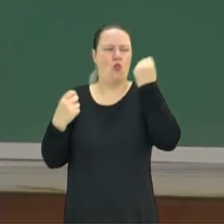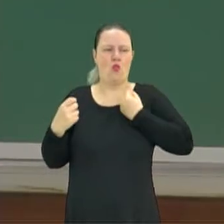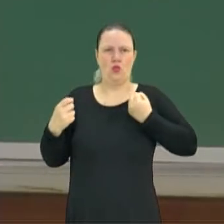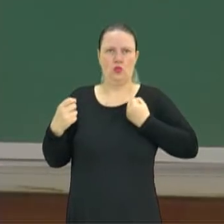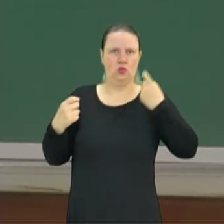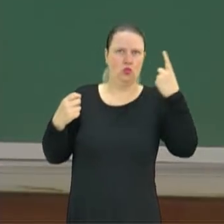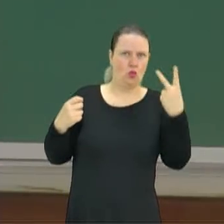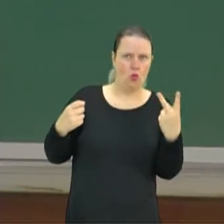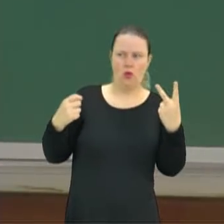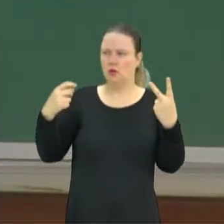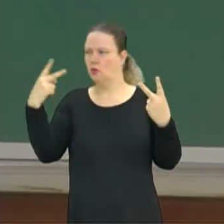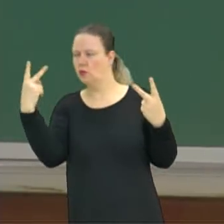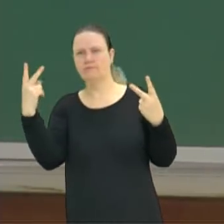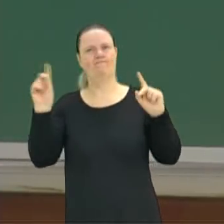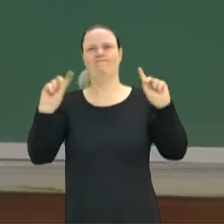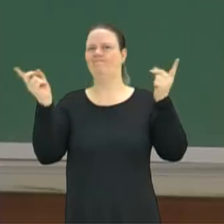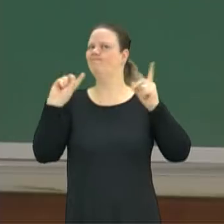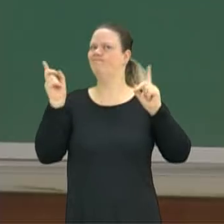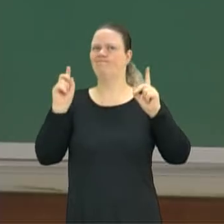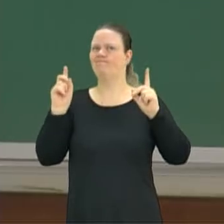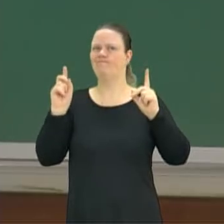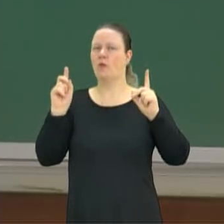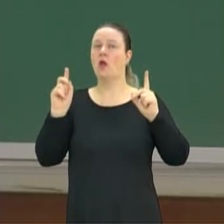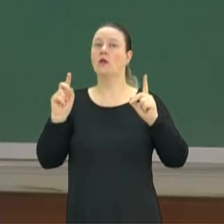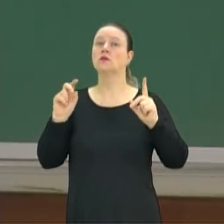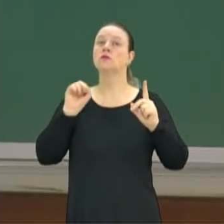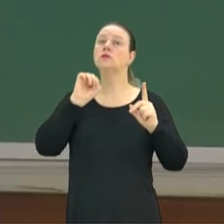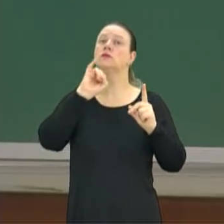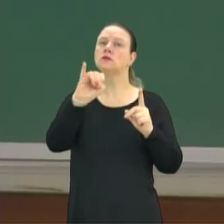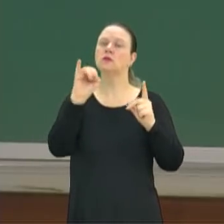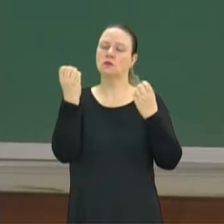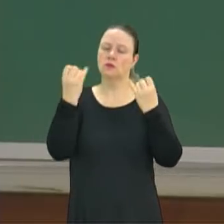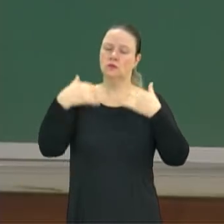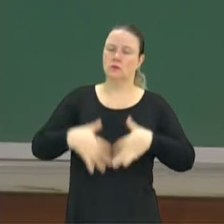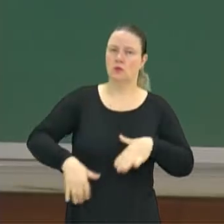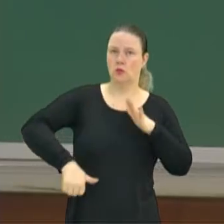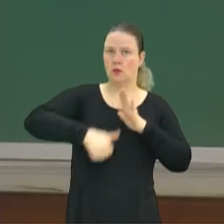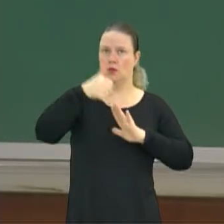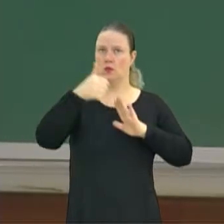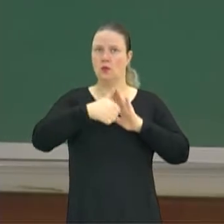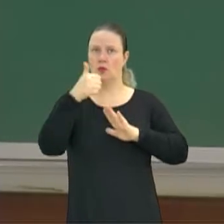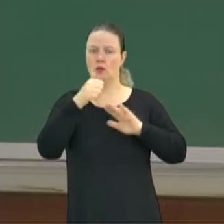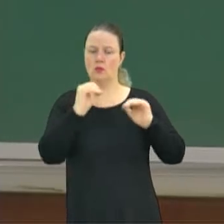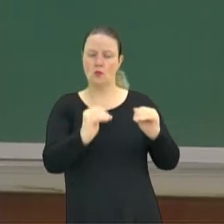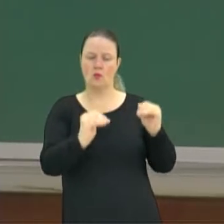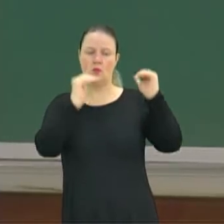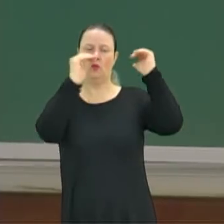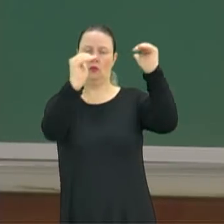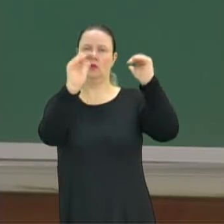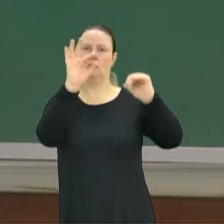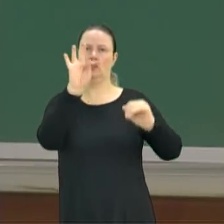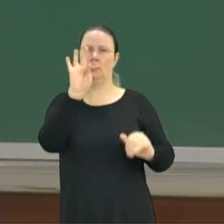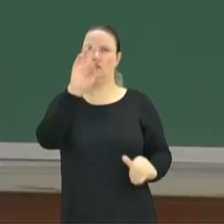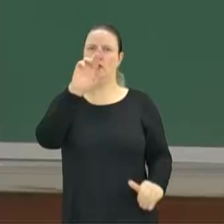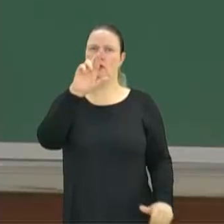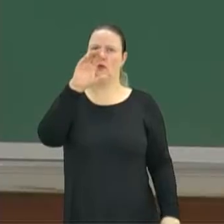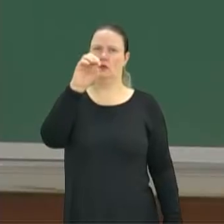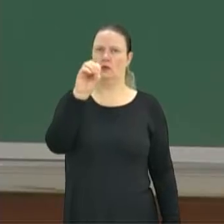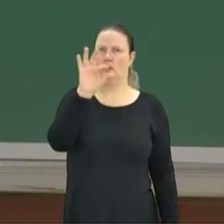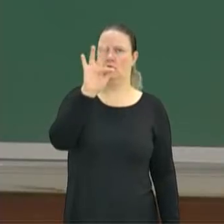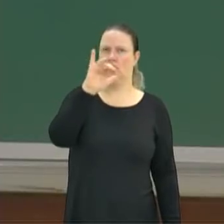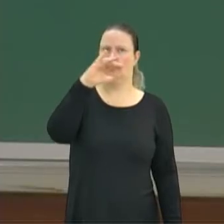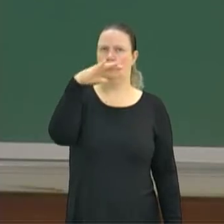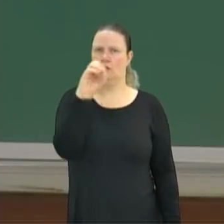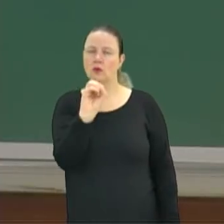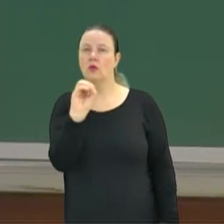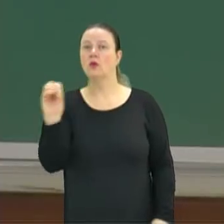lembrar por quê? Ó? Porque quando eu estou falando de nível trófico, o meu primeiro nível trófico é um produtor, não é um consumidor. O